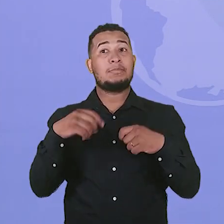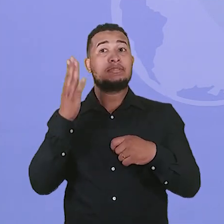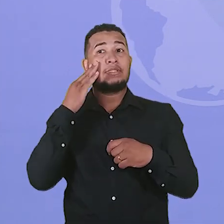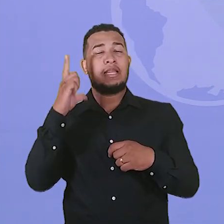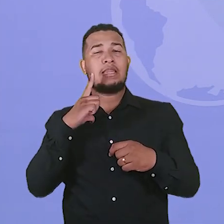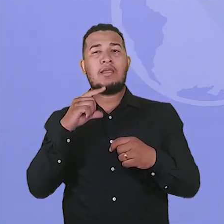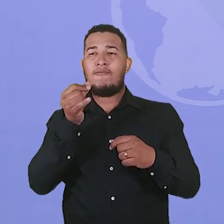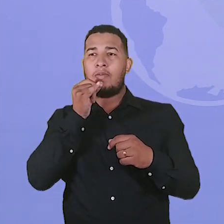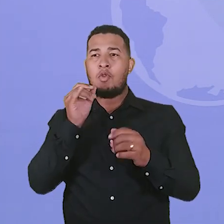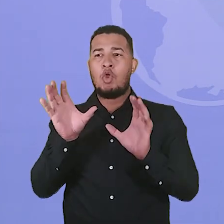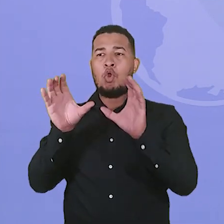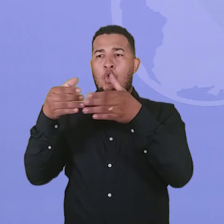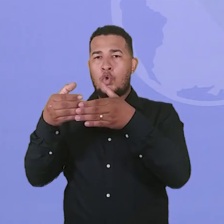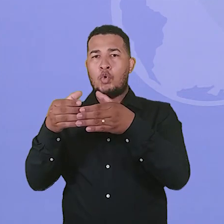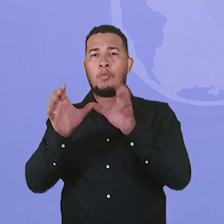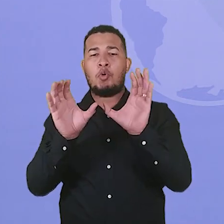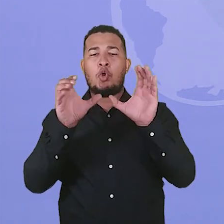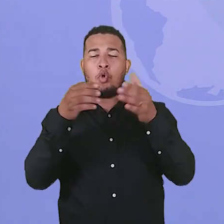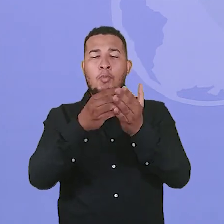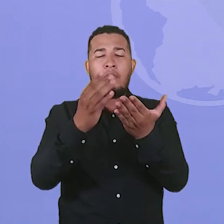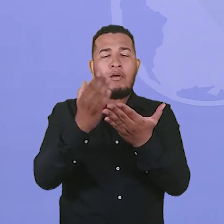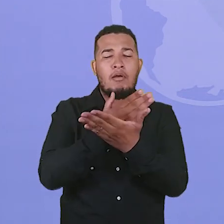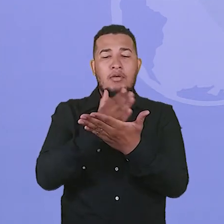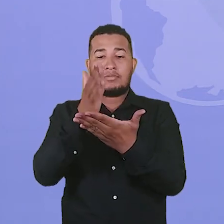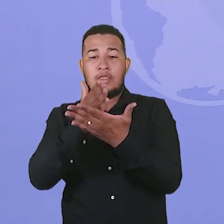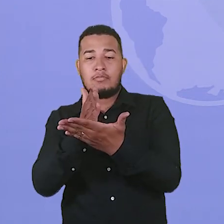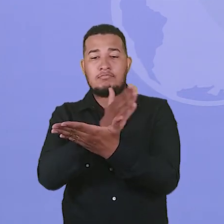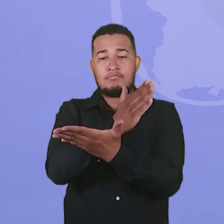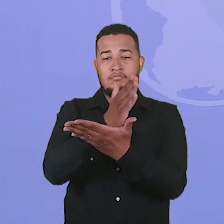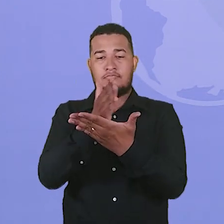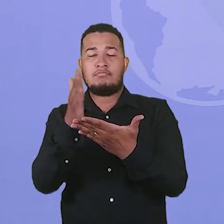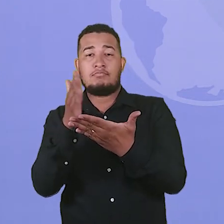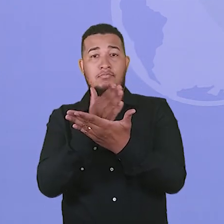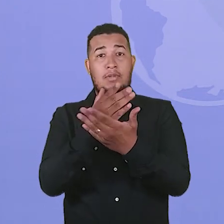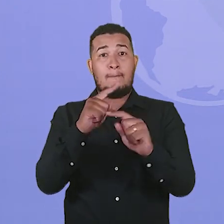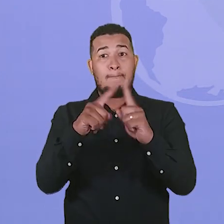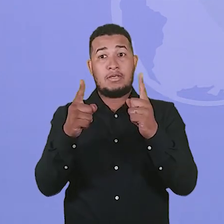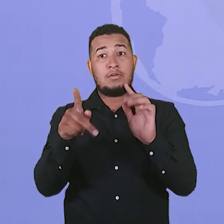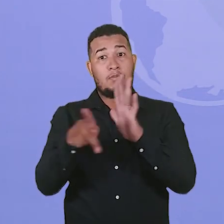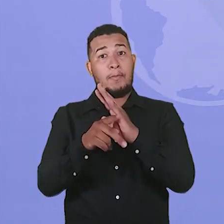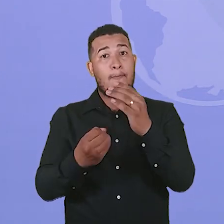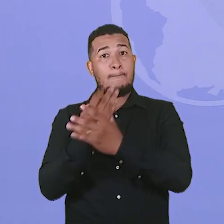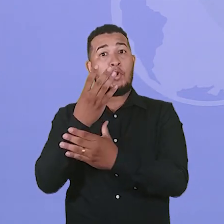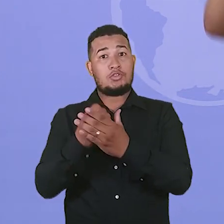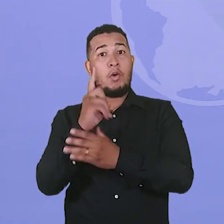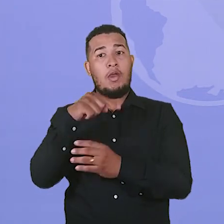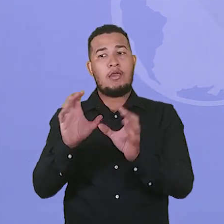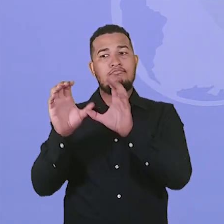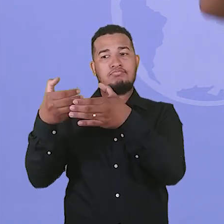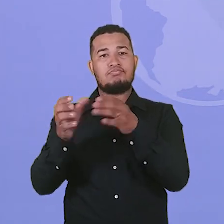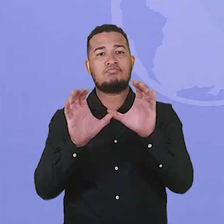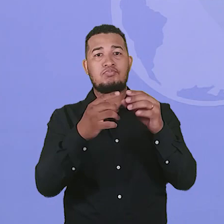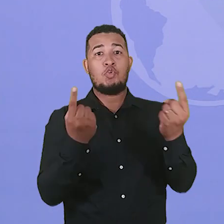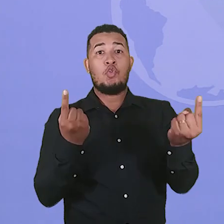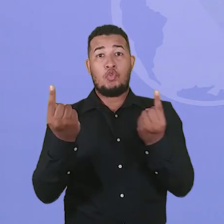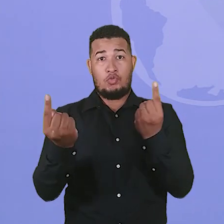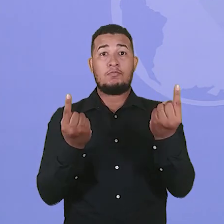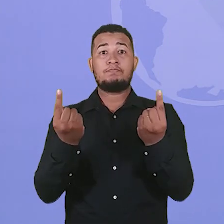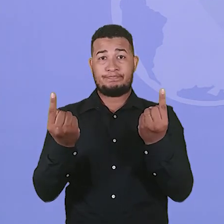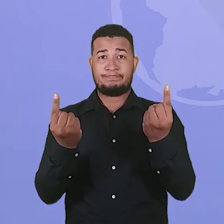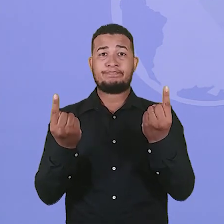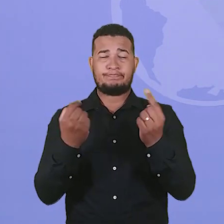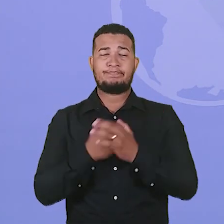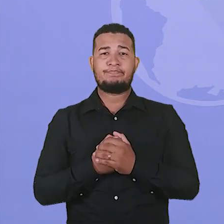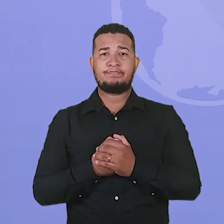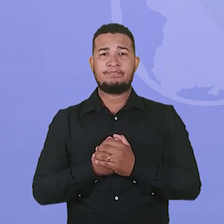uma classe intermediária, de profissionais liberais, mas o jogo de produção para Karl Marx está entre essas duas